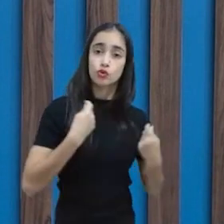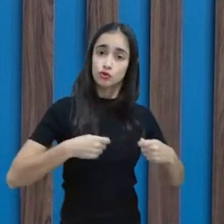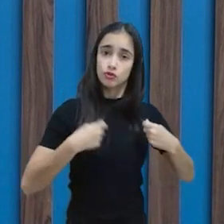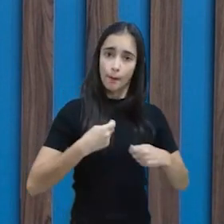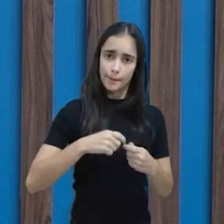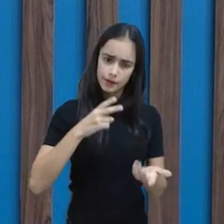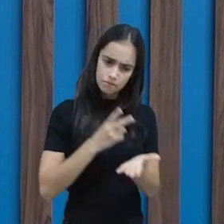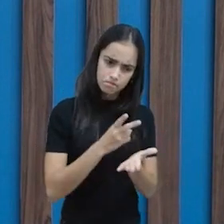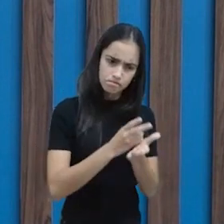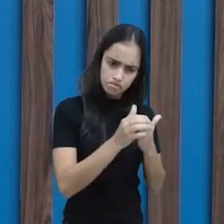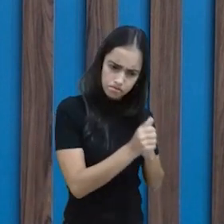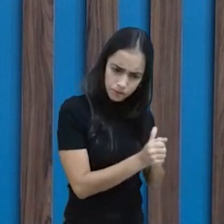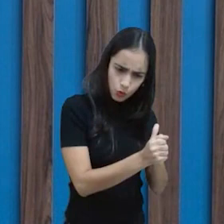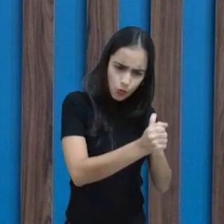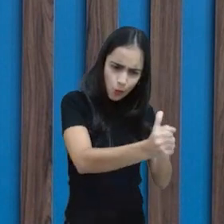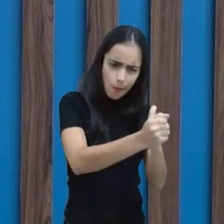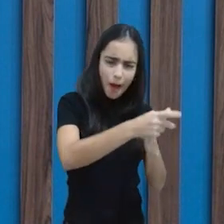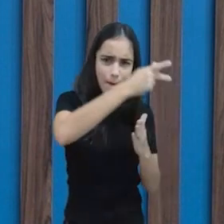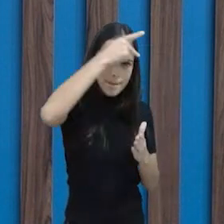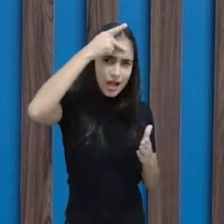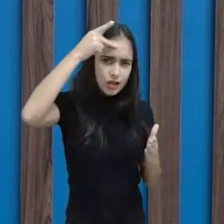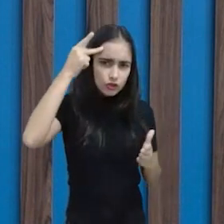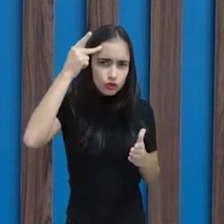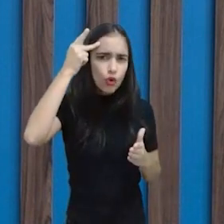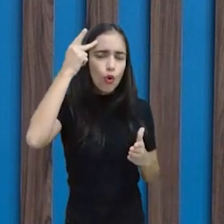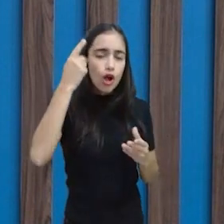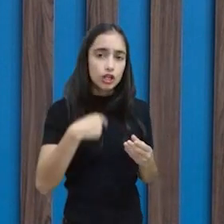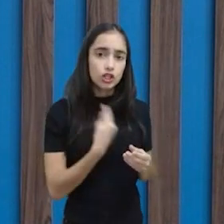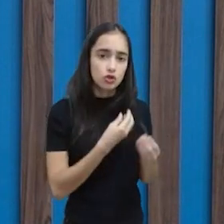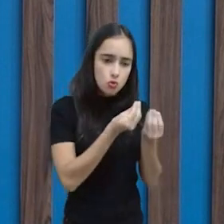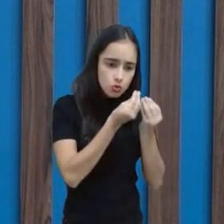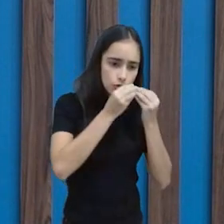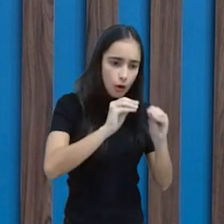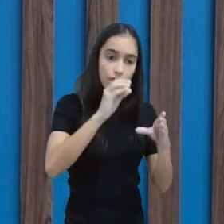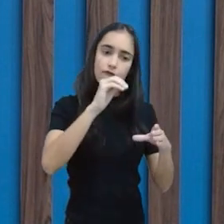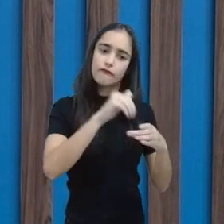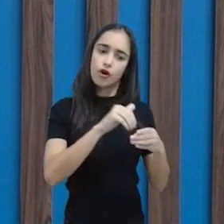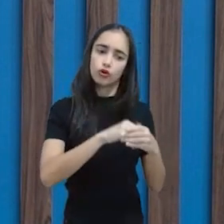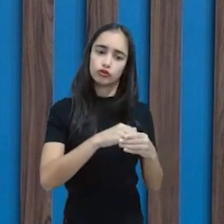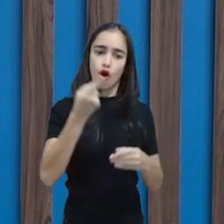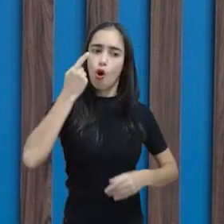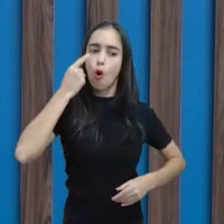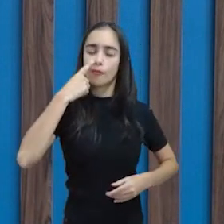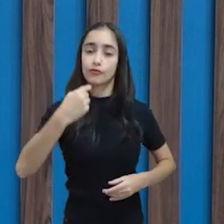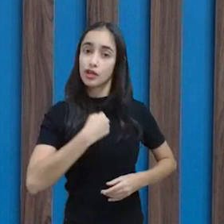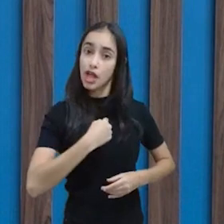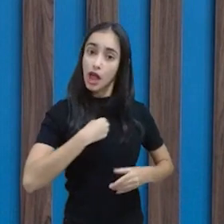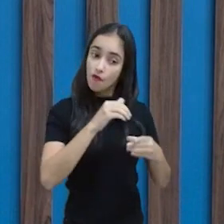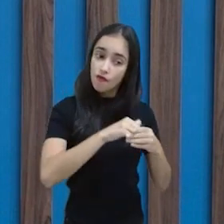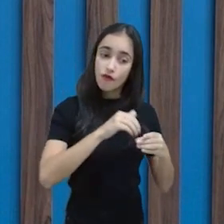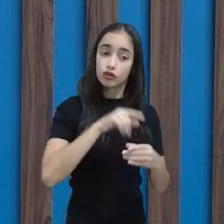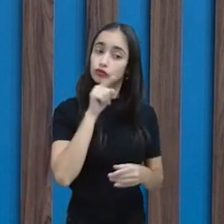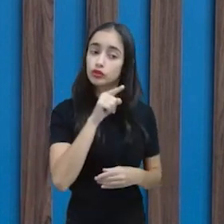acompanhar aquela pessoa, né, que a gente deu aquele voto de confiança. Ó, eu estou votando em você aqui porque eu